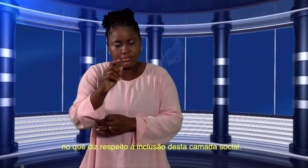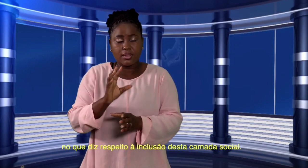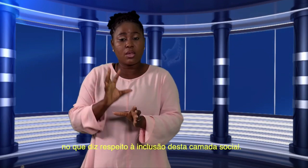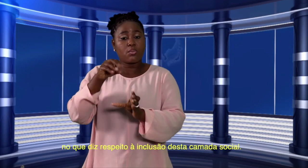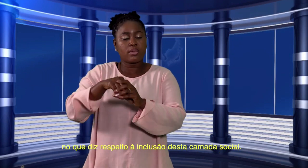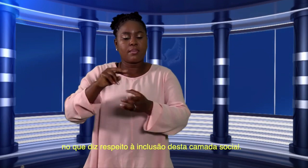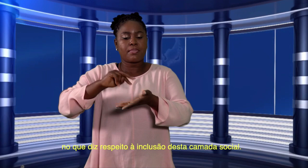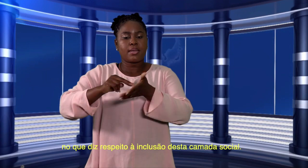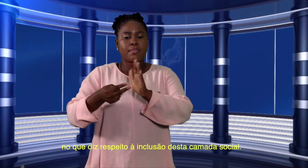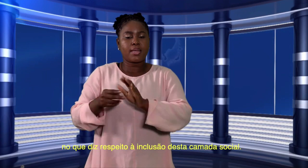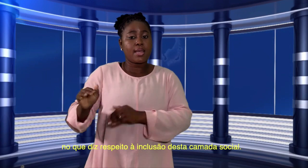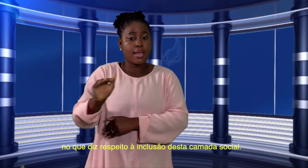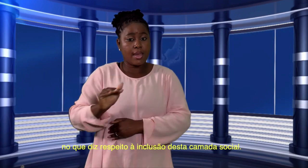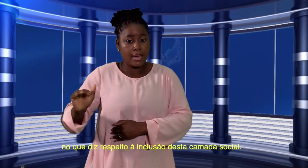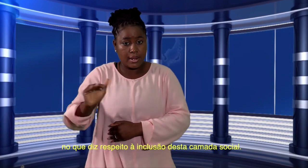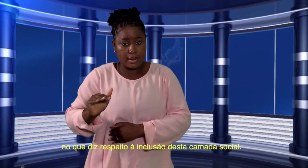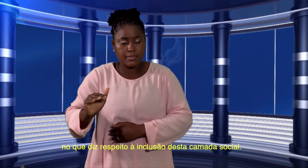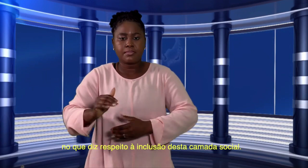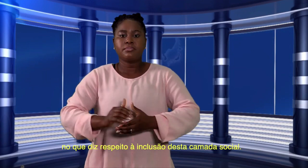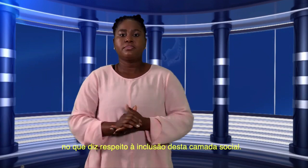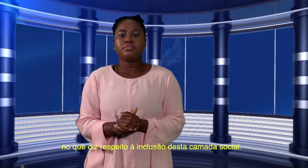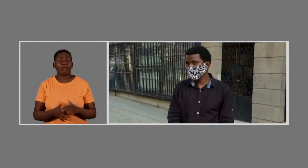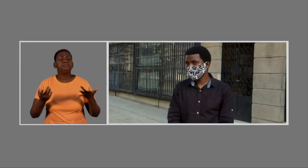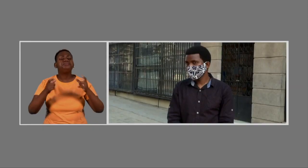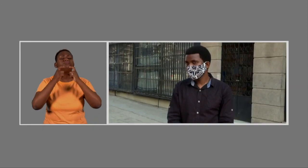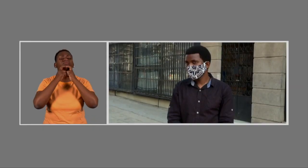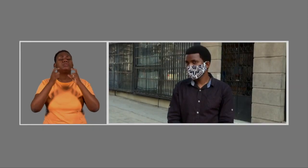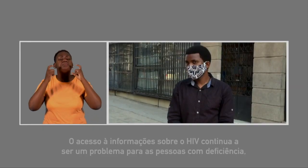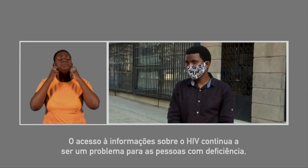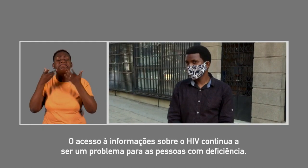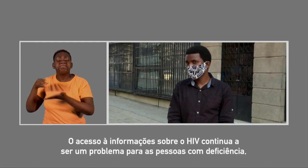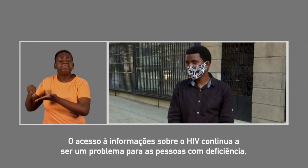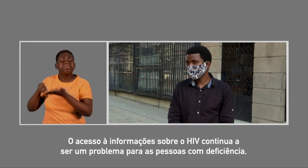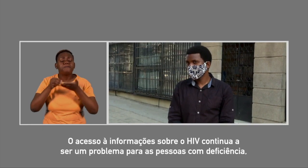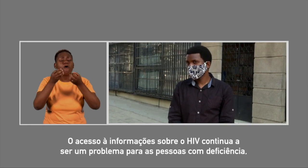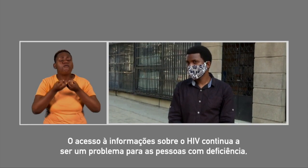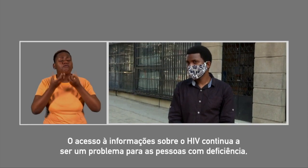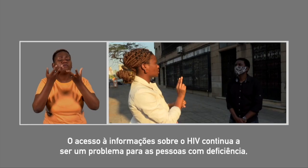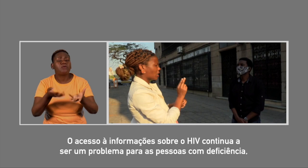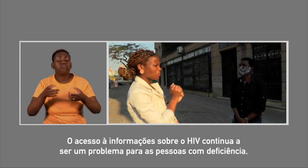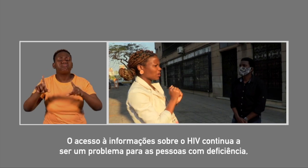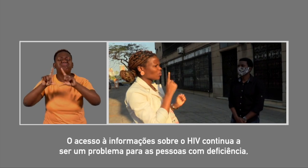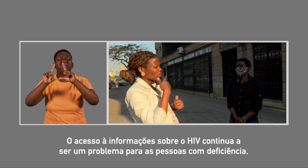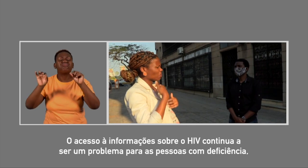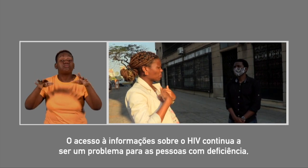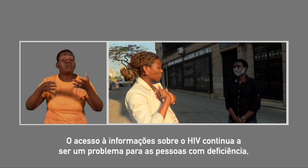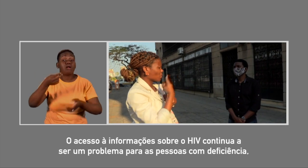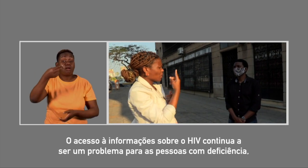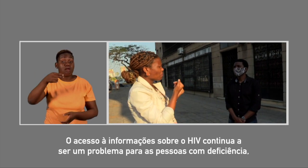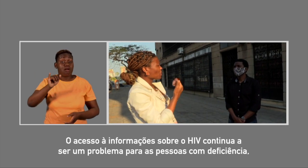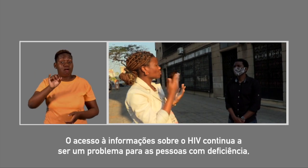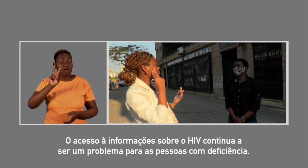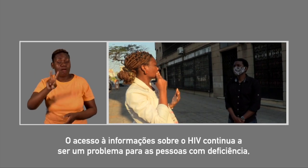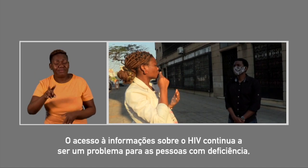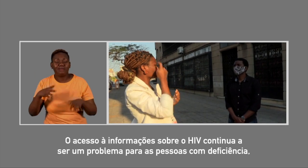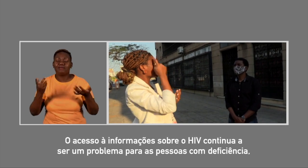diz respeito à inclusão desta camada social. O acesso à informação sobre o HIV continua a